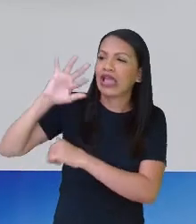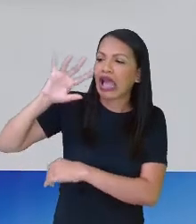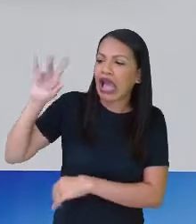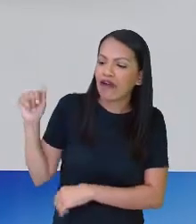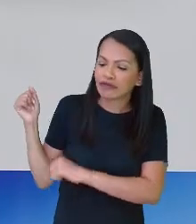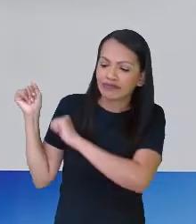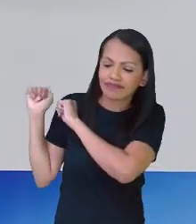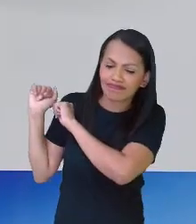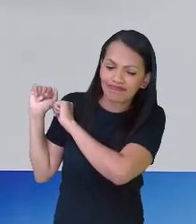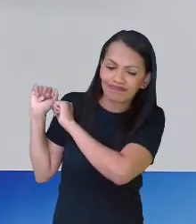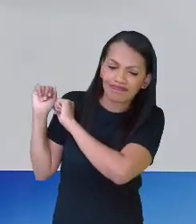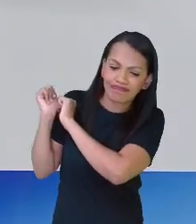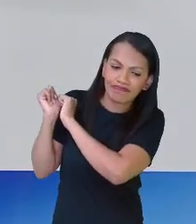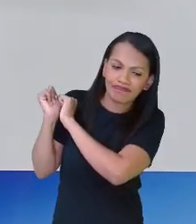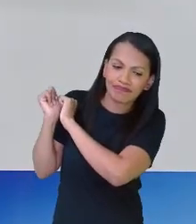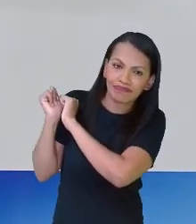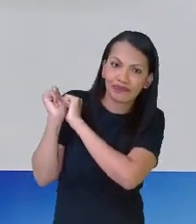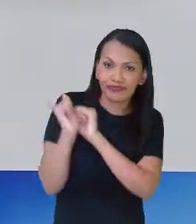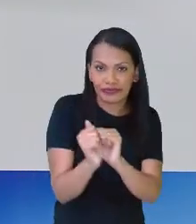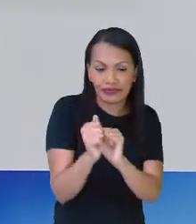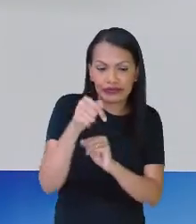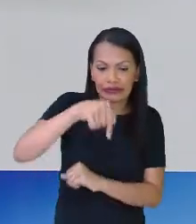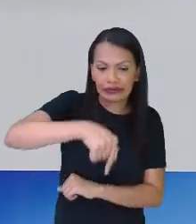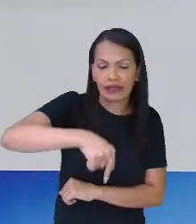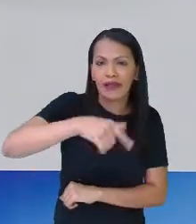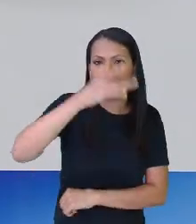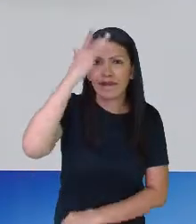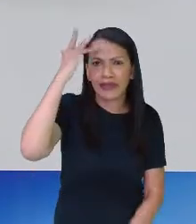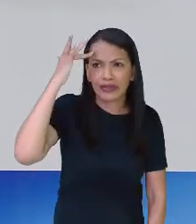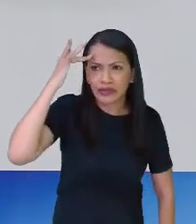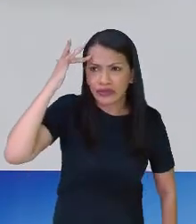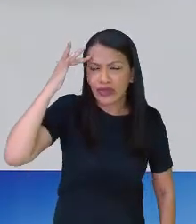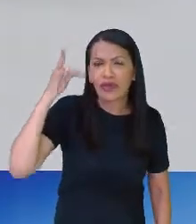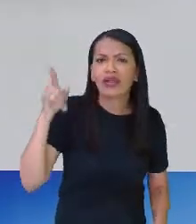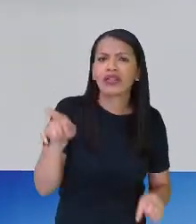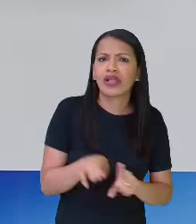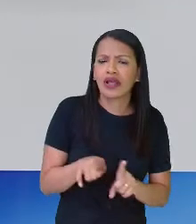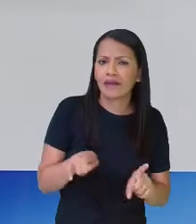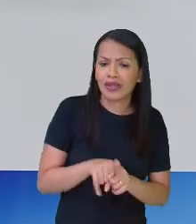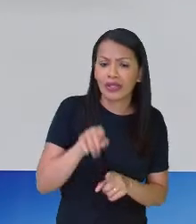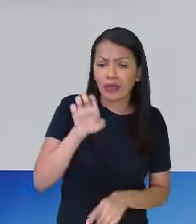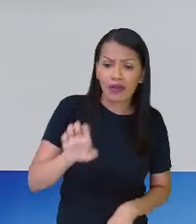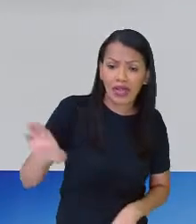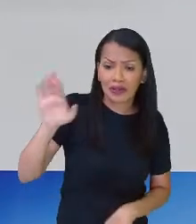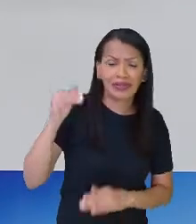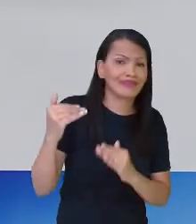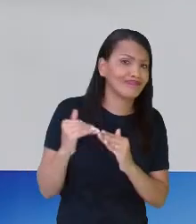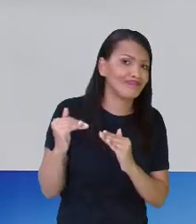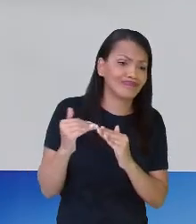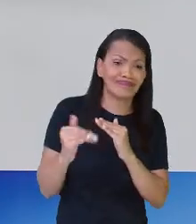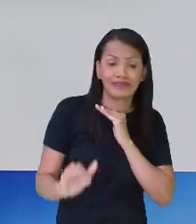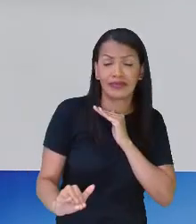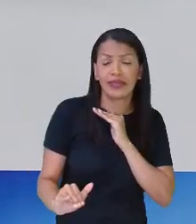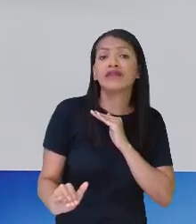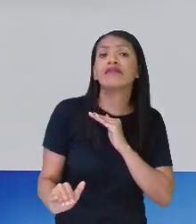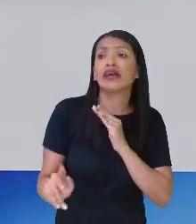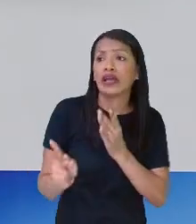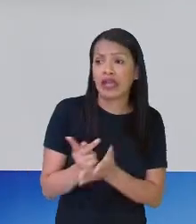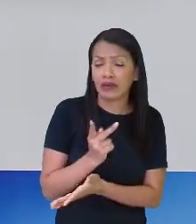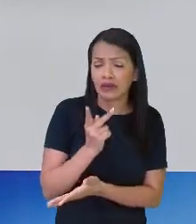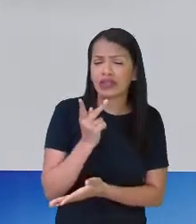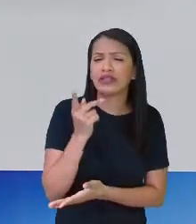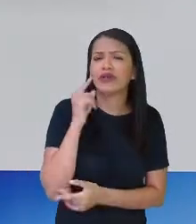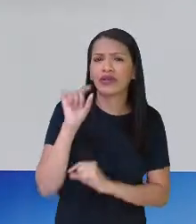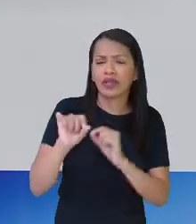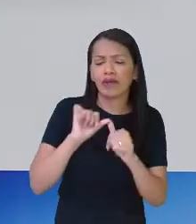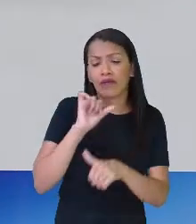no Brasil não aceitavam mais aquela situação, muitas pessoas que estavam na Europa também não concordavam, então aconteceu, depois de muito